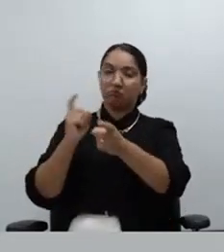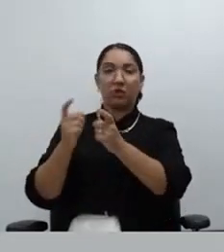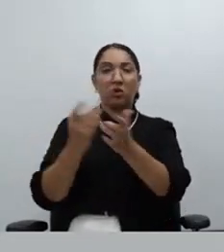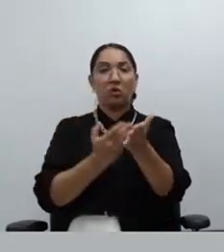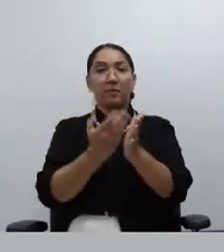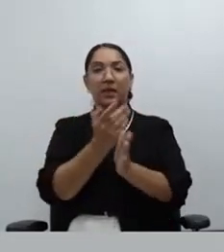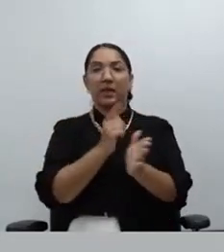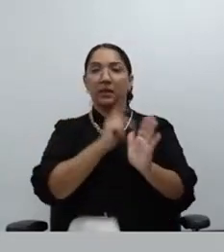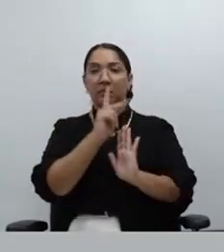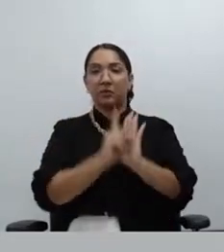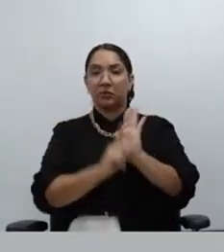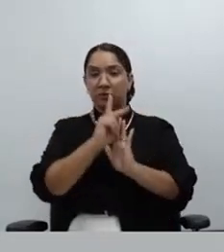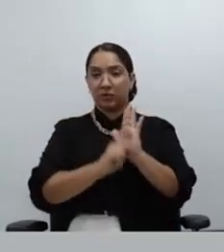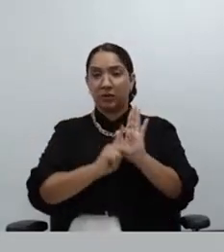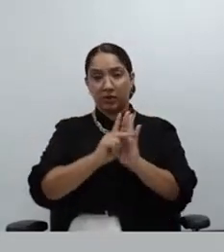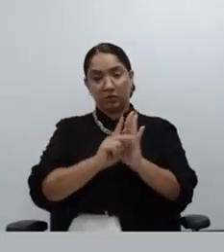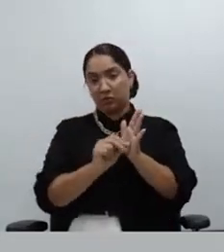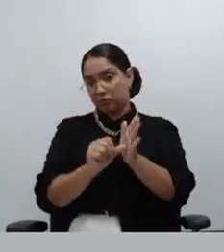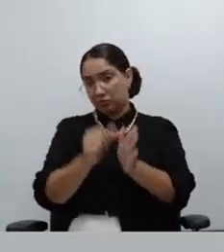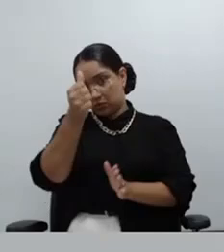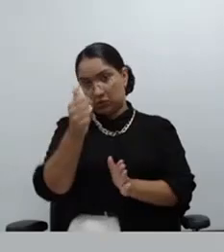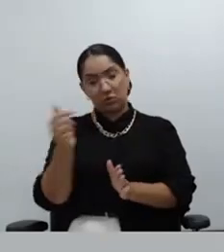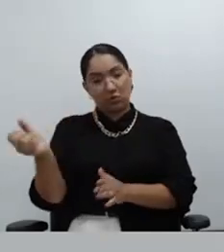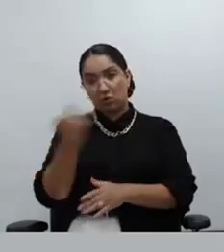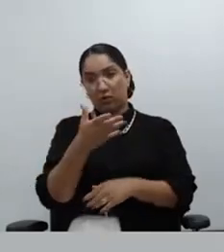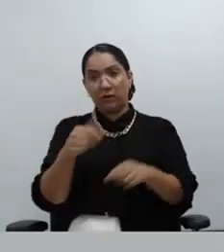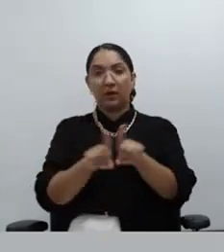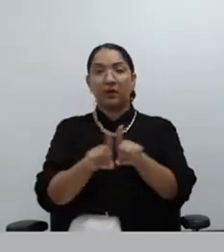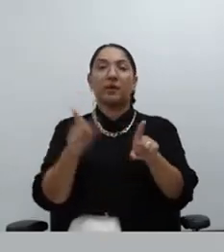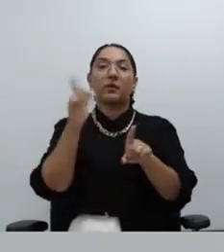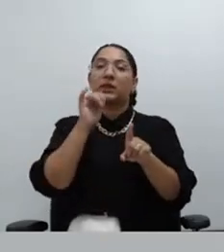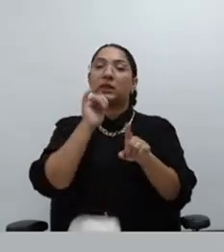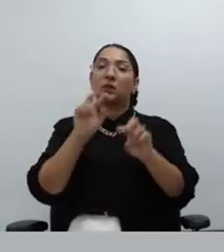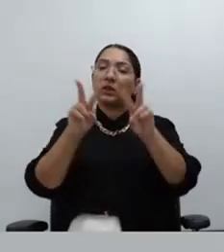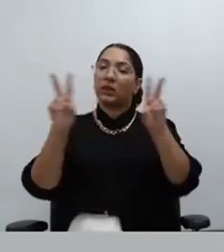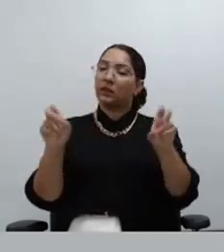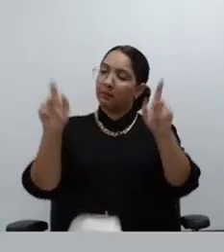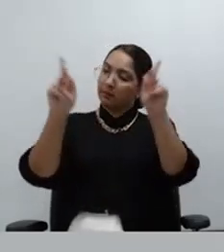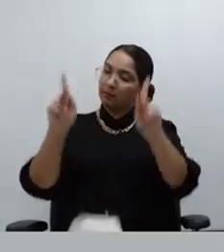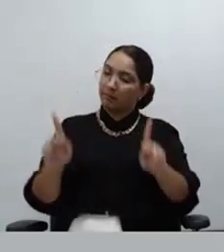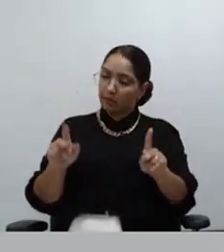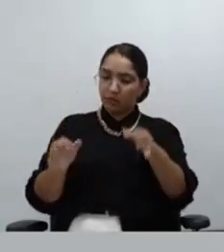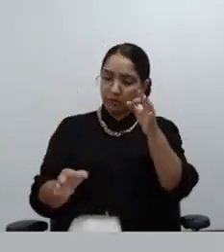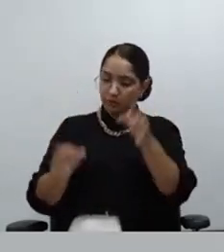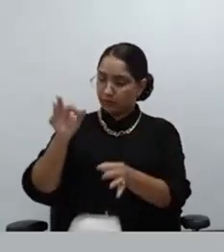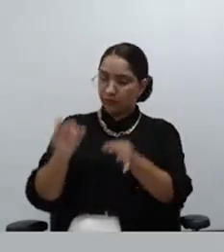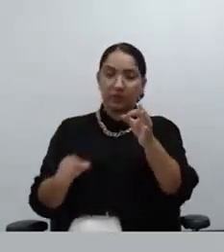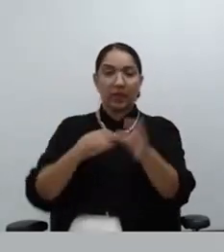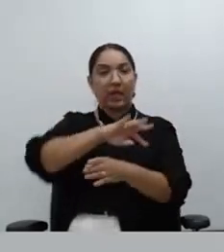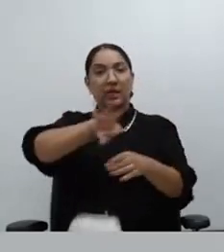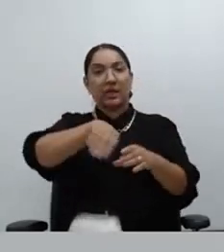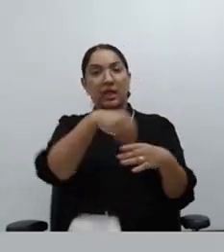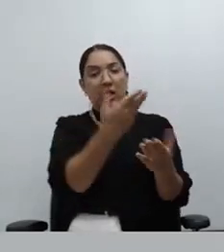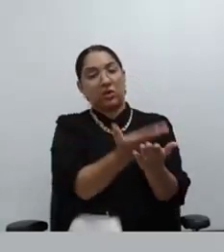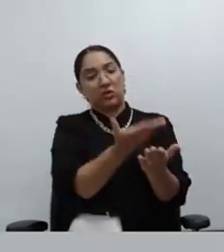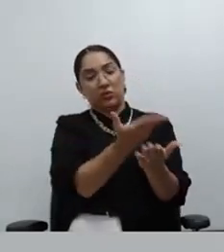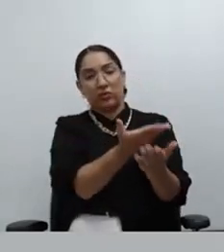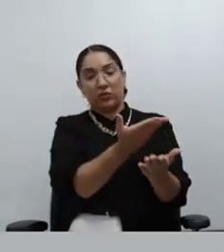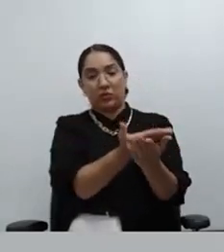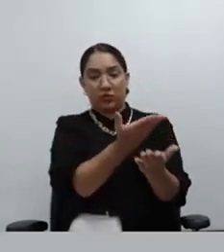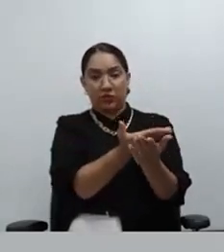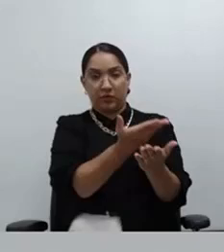em termos de justiça e paz nas escolas, nos moldes do que é realizado pela colega Giovana